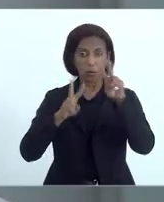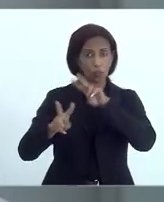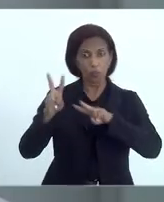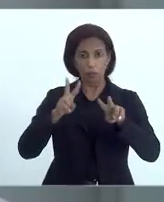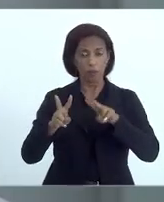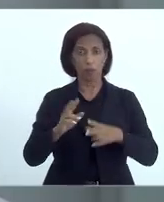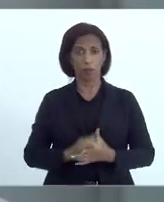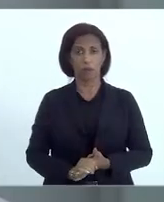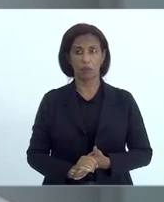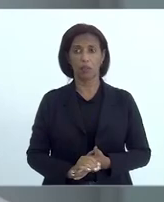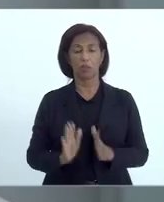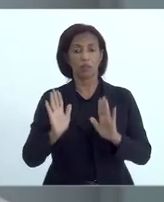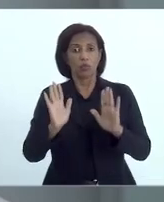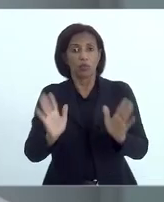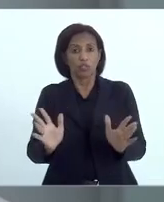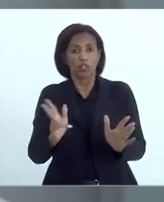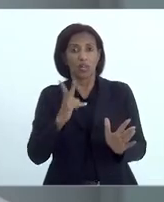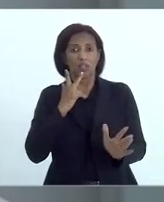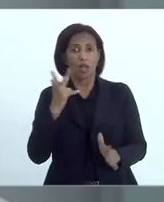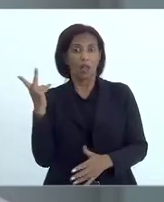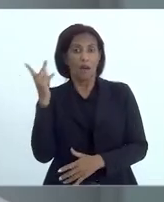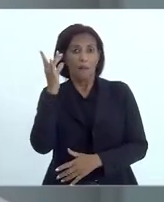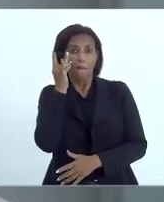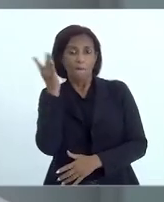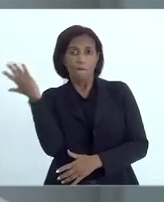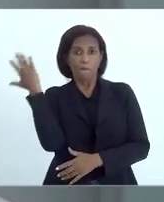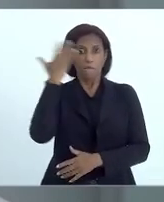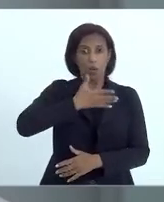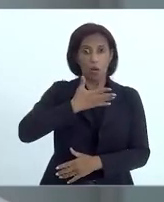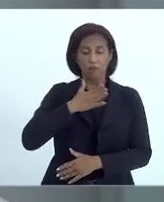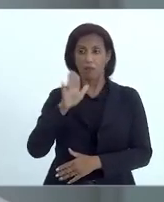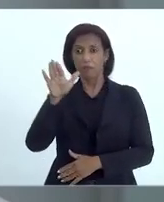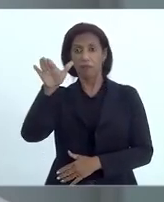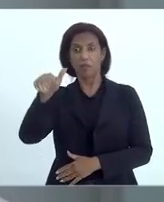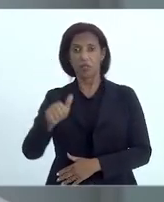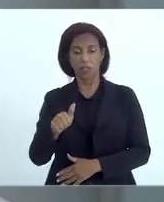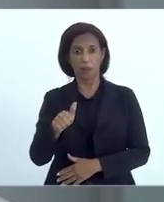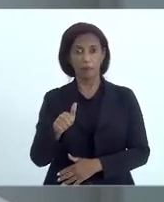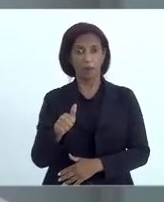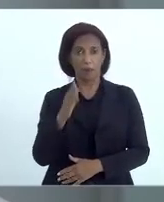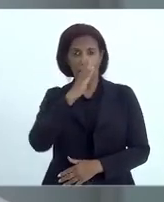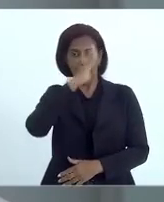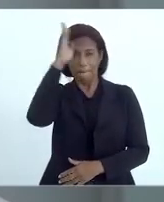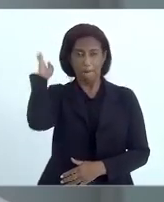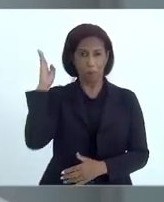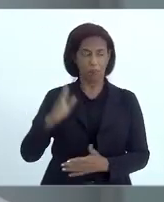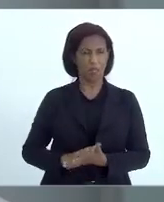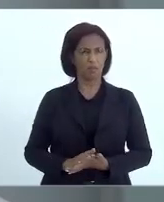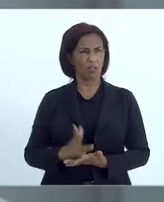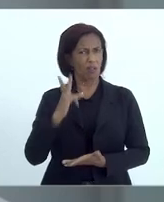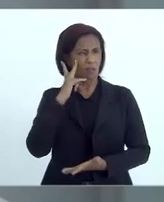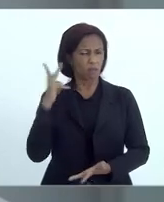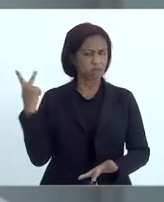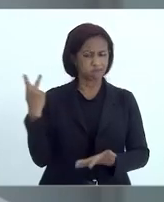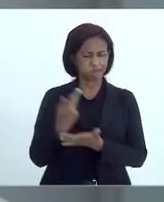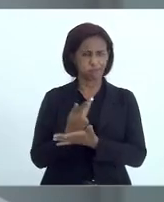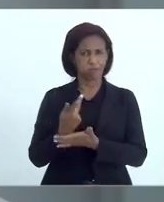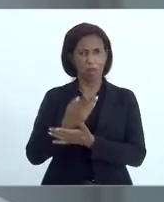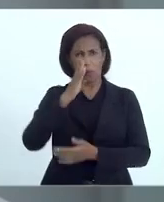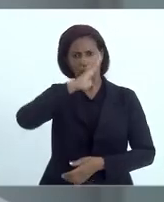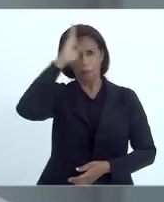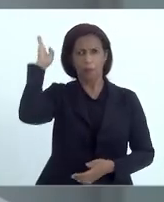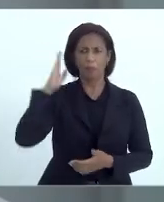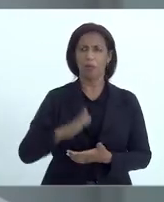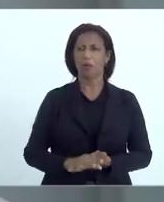vejo que eu tô vendo então já que a gente vai abrir prova vai chamar bombeiro temporário que eu assisti o maior escárnio com